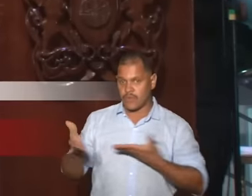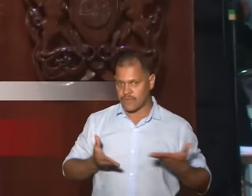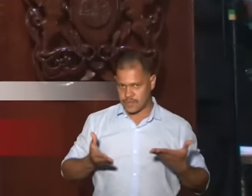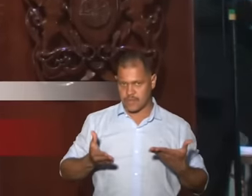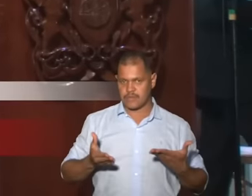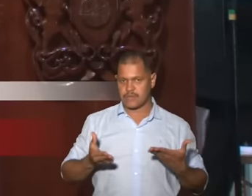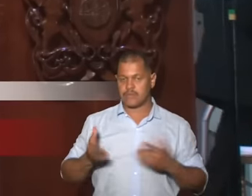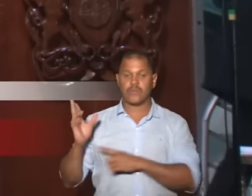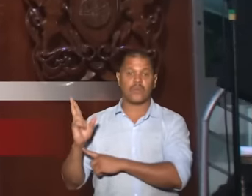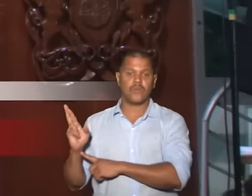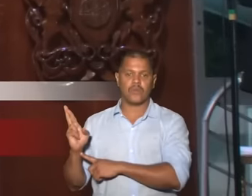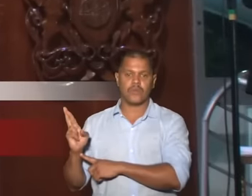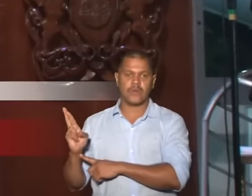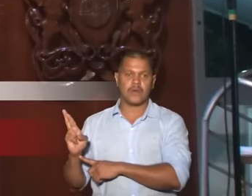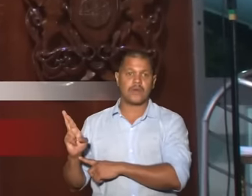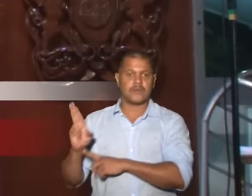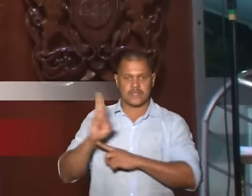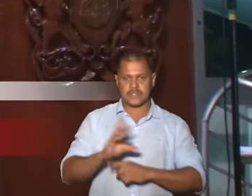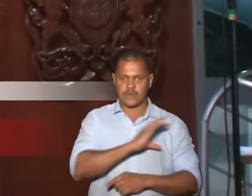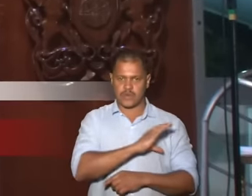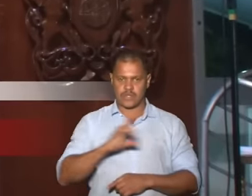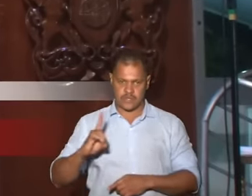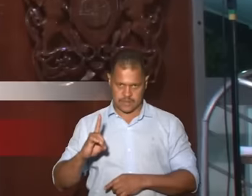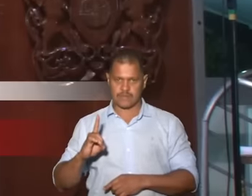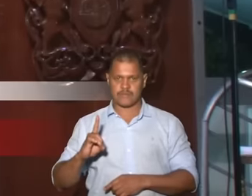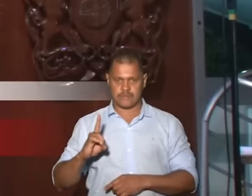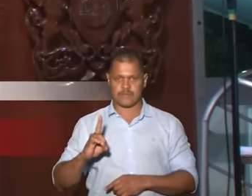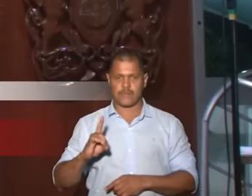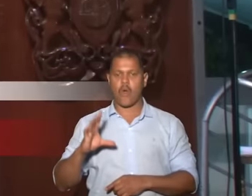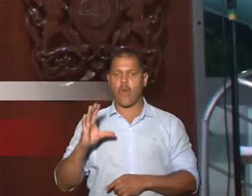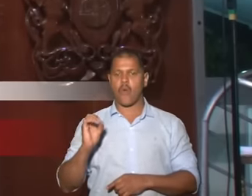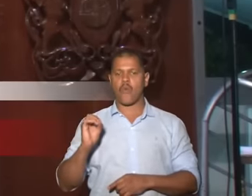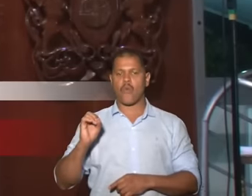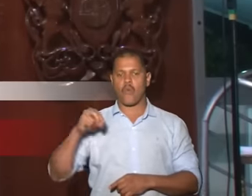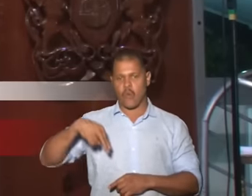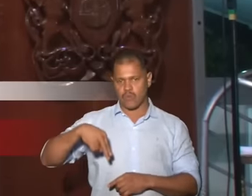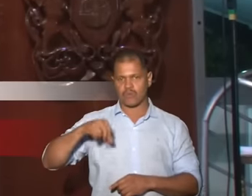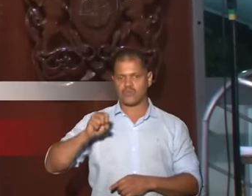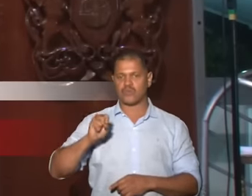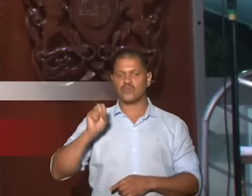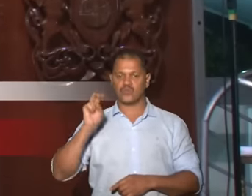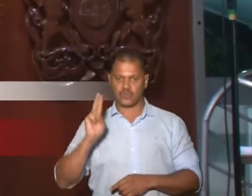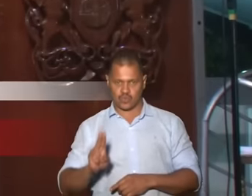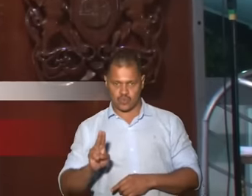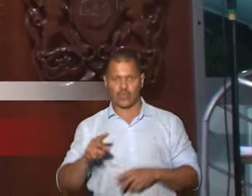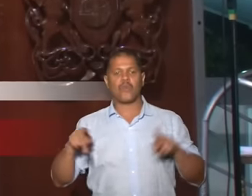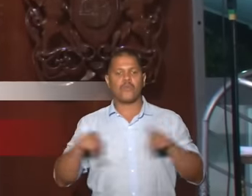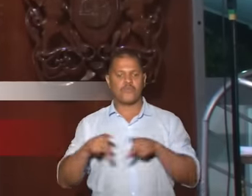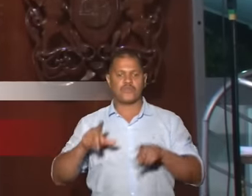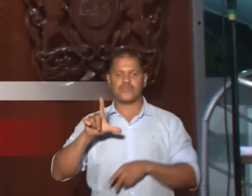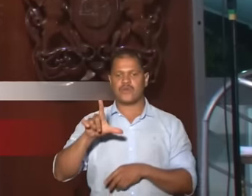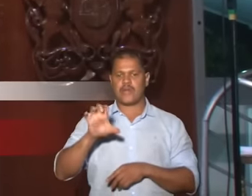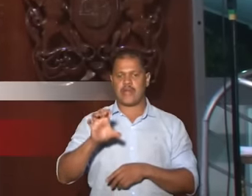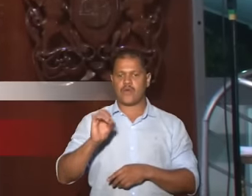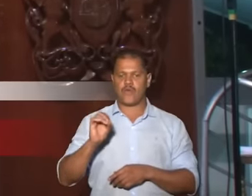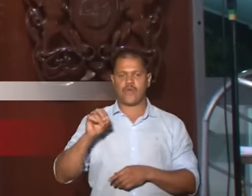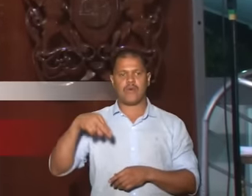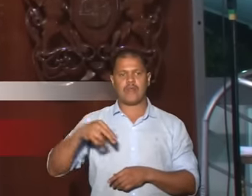Convidamos o representante da coordenação do curso, professor Leonardo